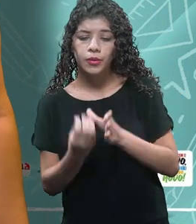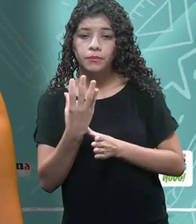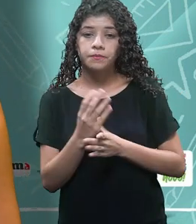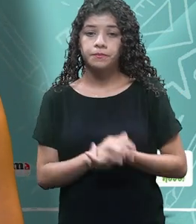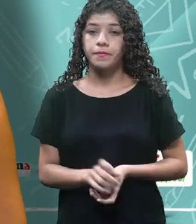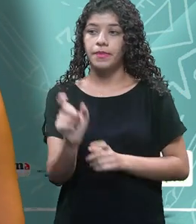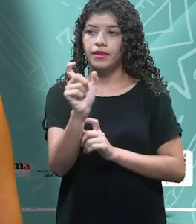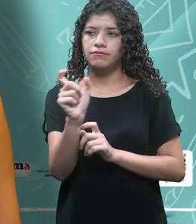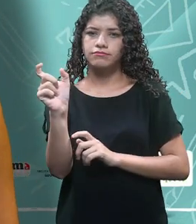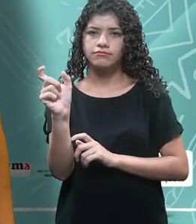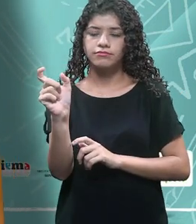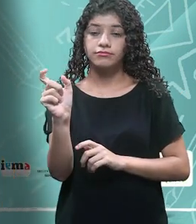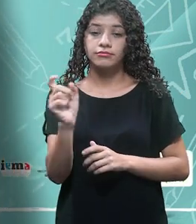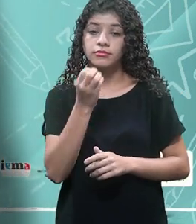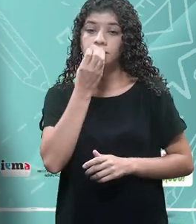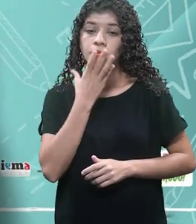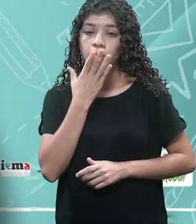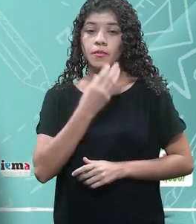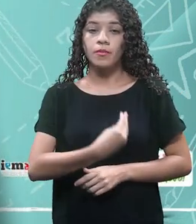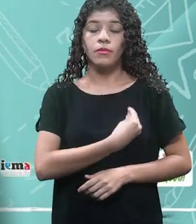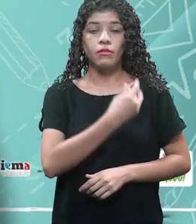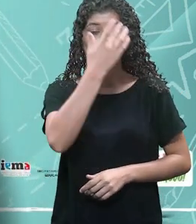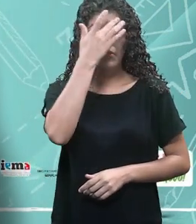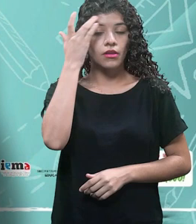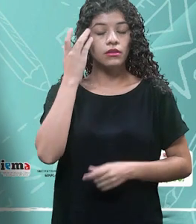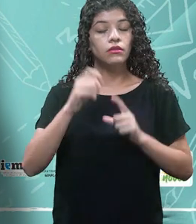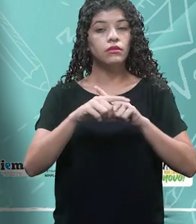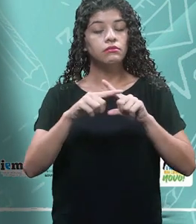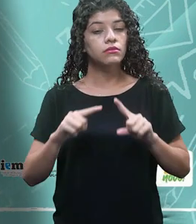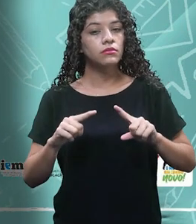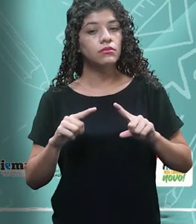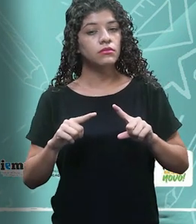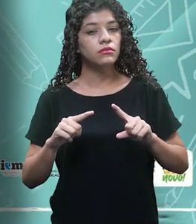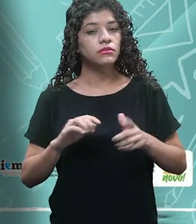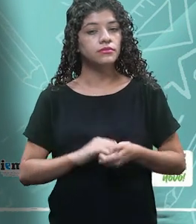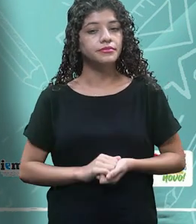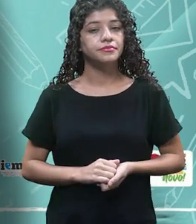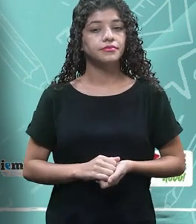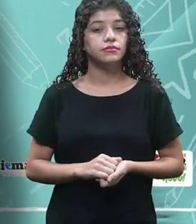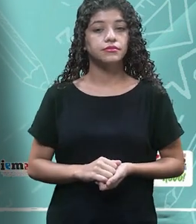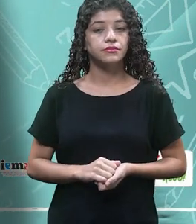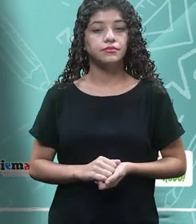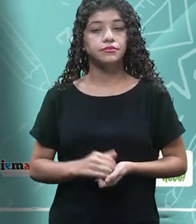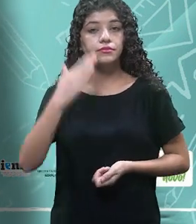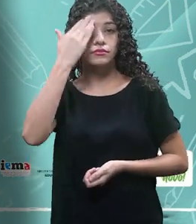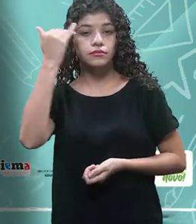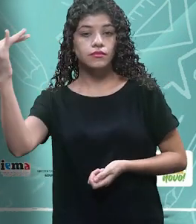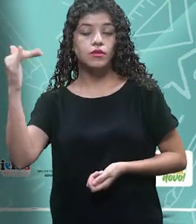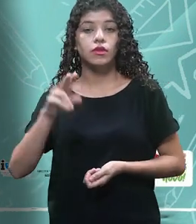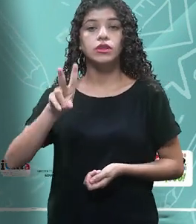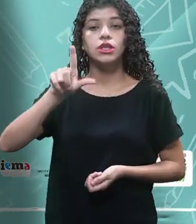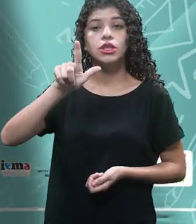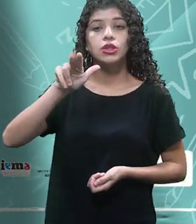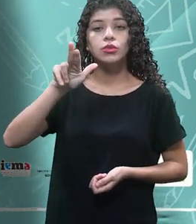essa frase que eu vou dizer é atribuída a essa pessoa mas se eu não me engano uma filósofa chamada lucielena